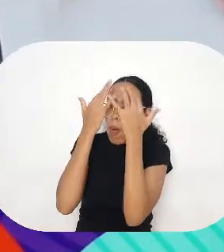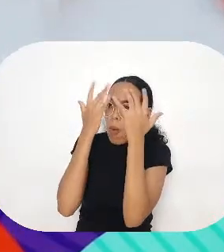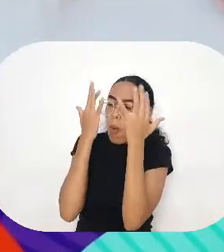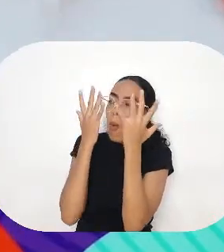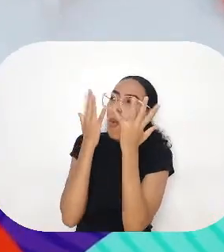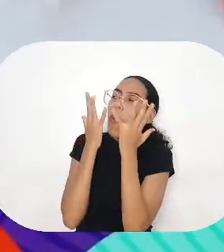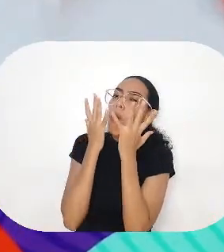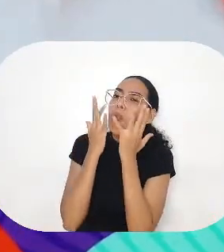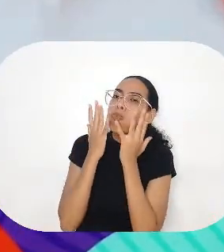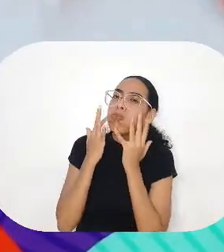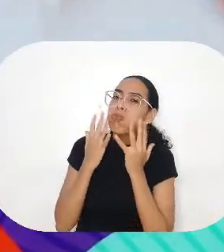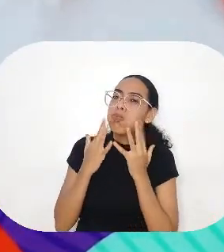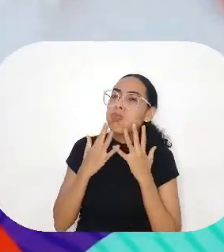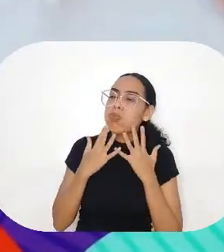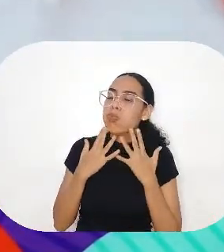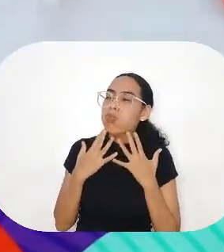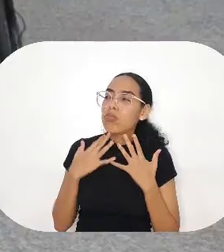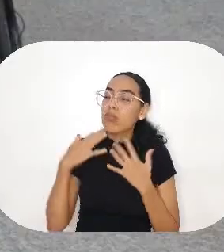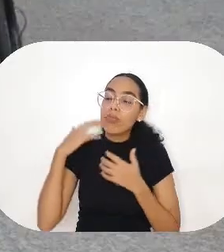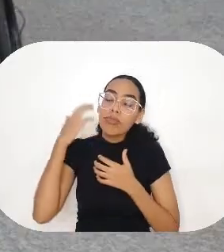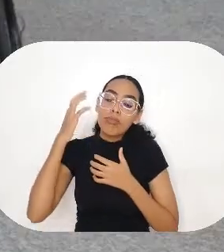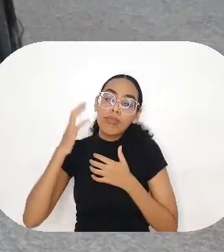assobiando a melodia,